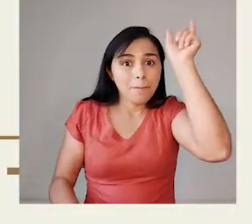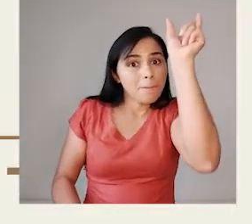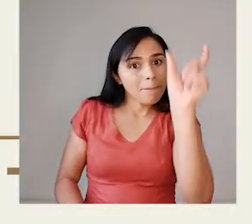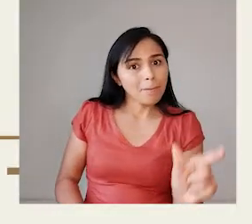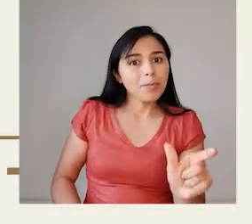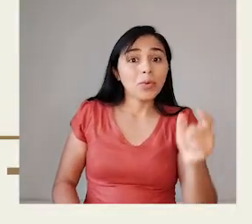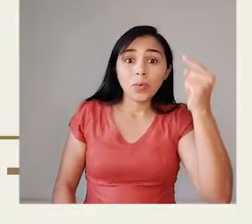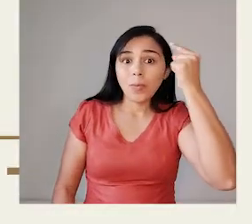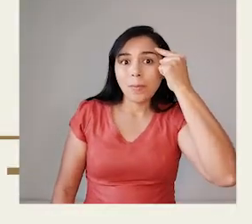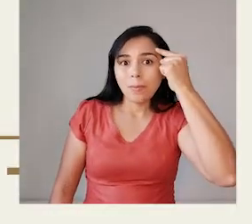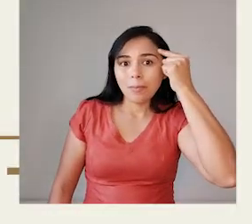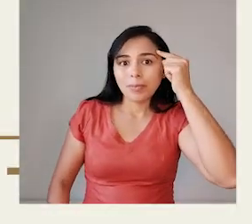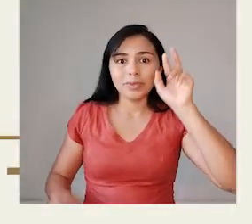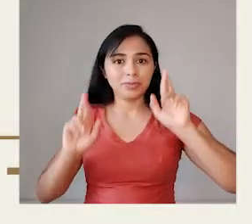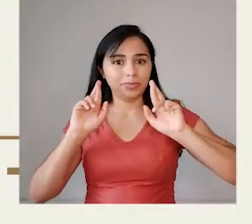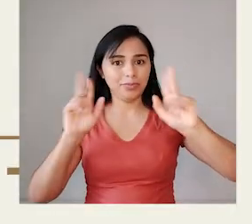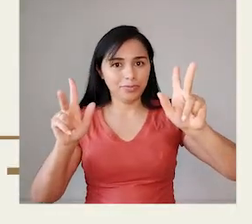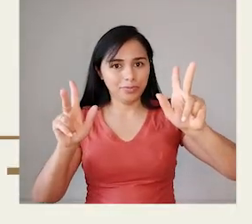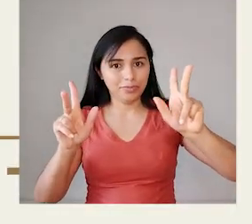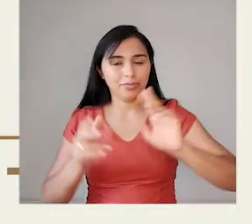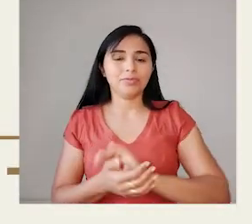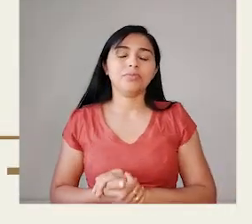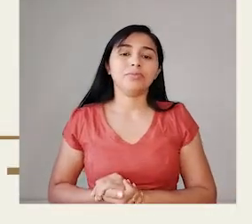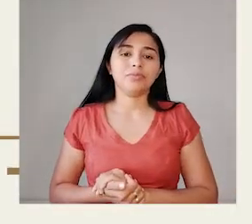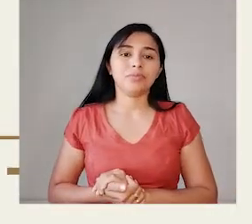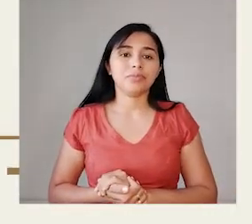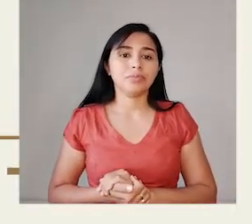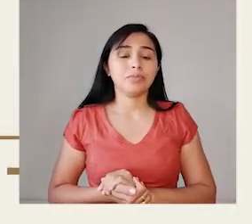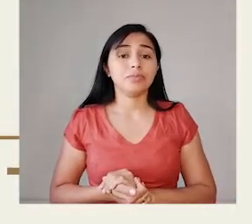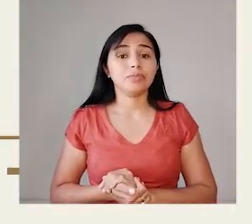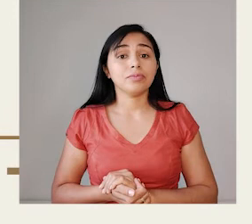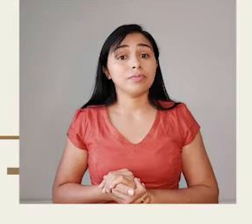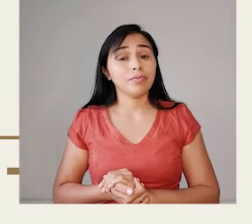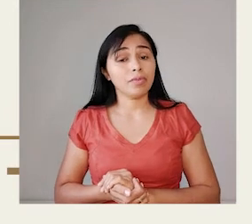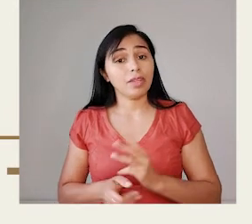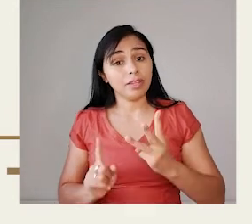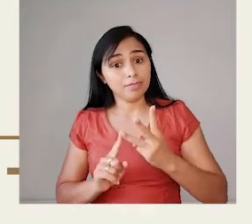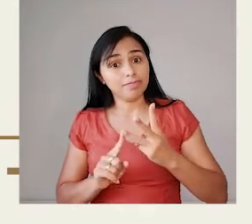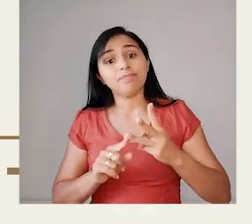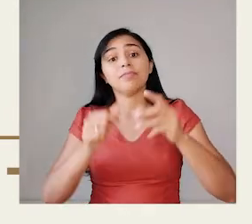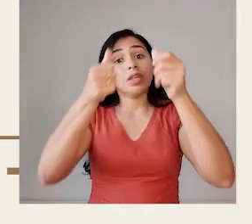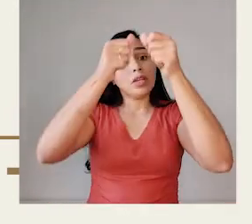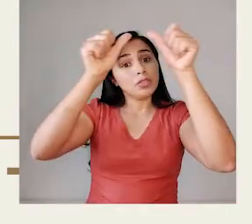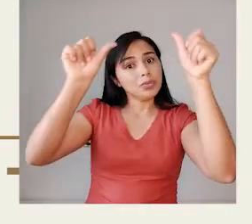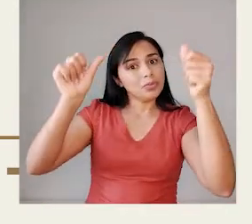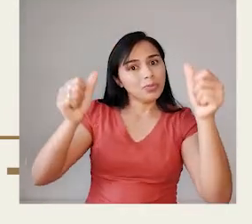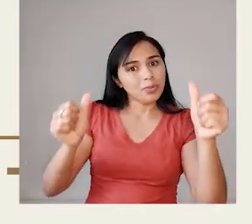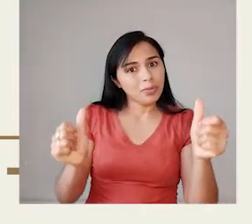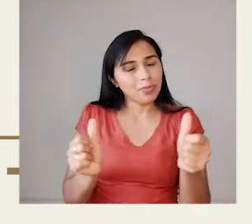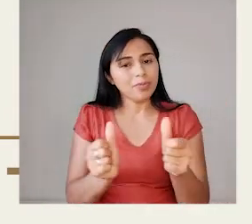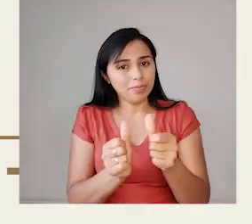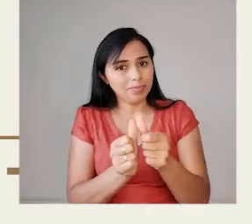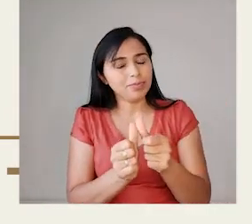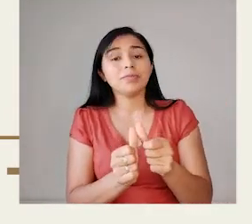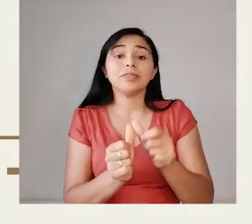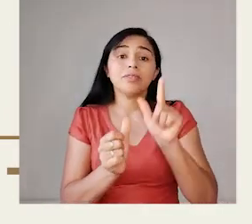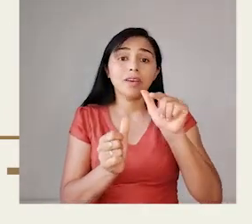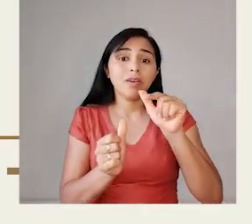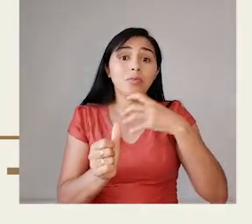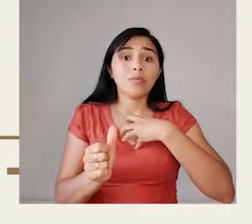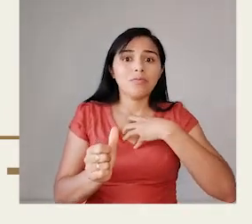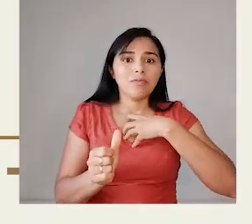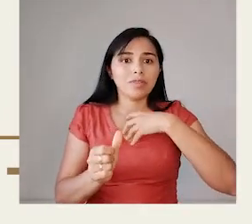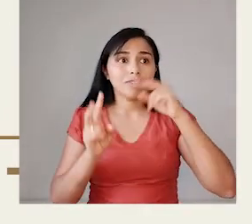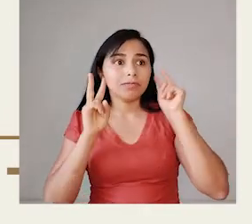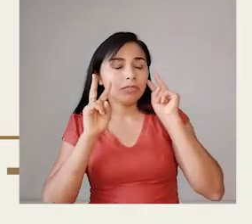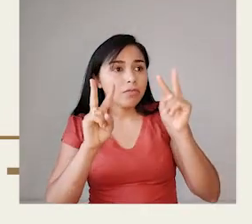o monumento à ovelha morta é também um lembrete de que quem se rebela, quem pensa